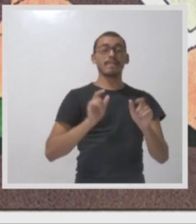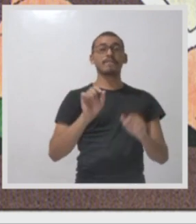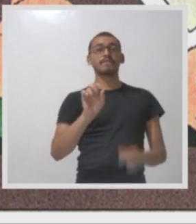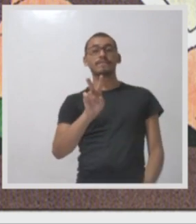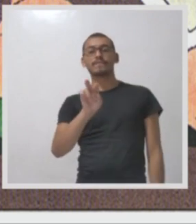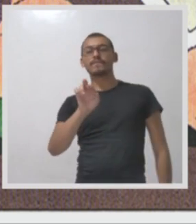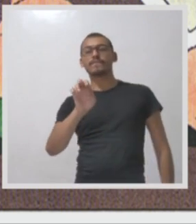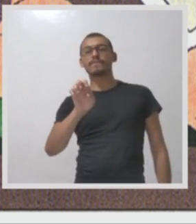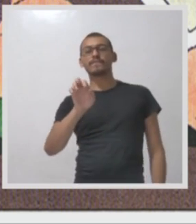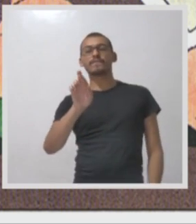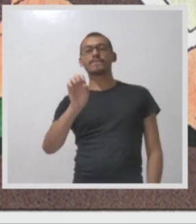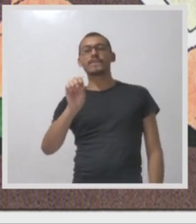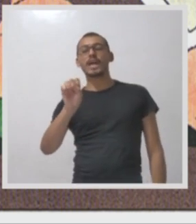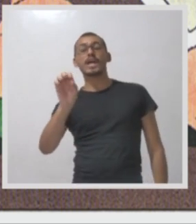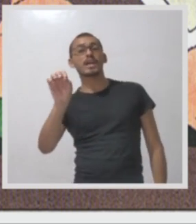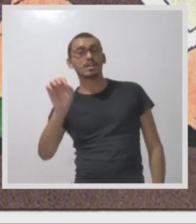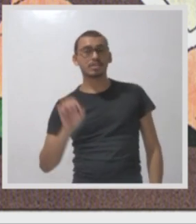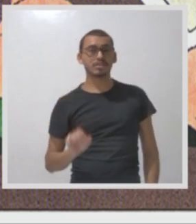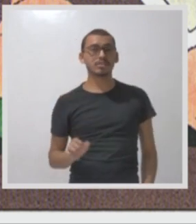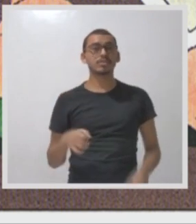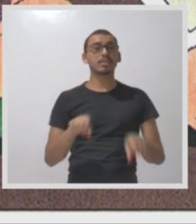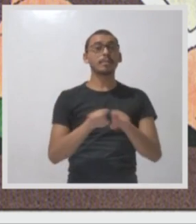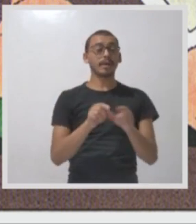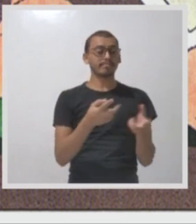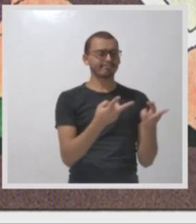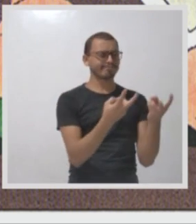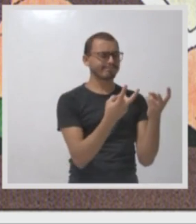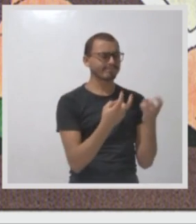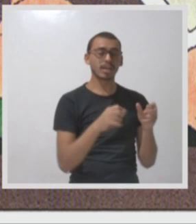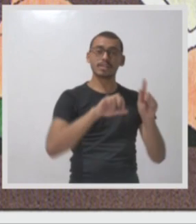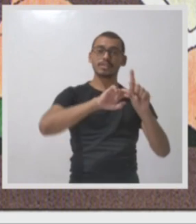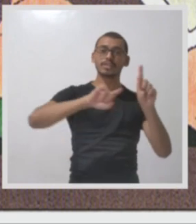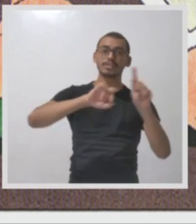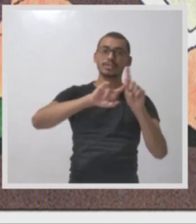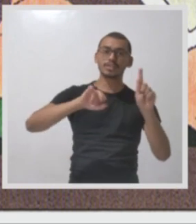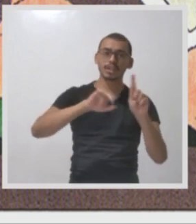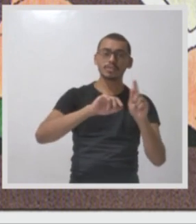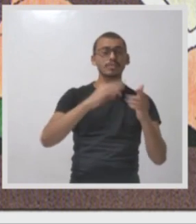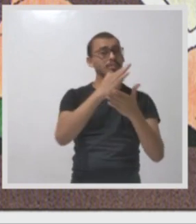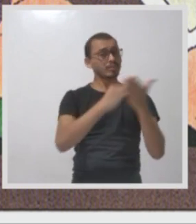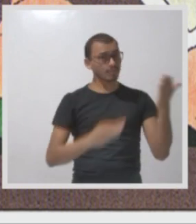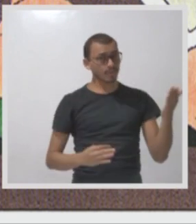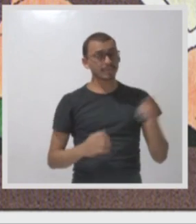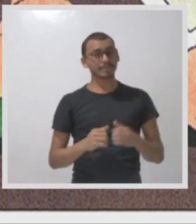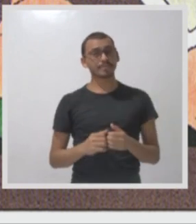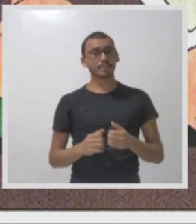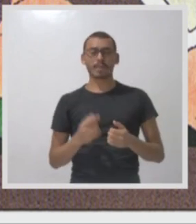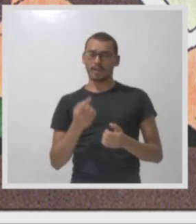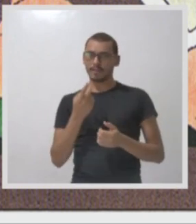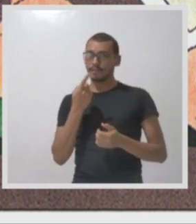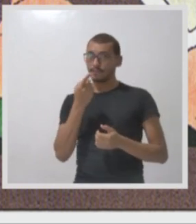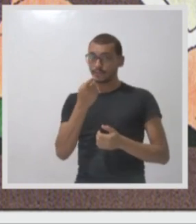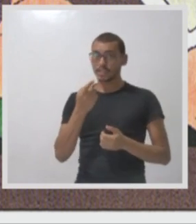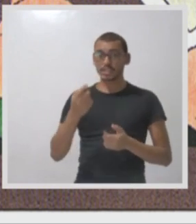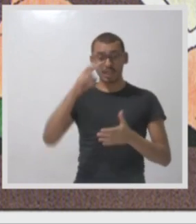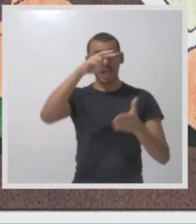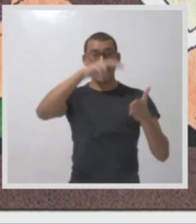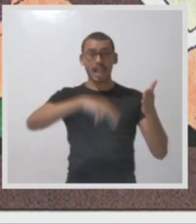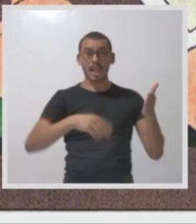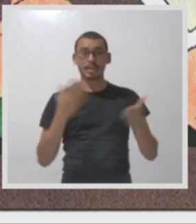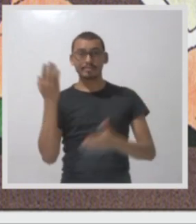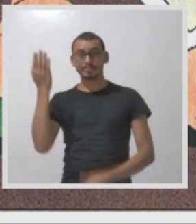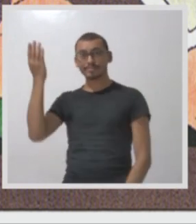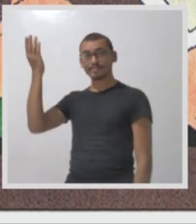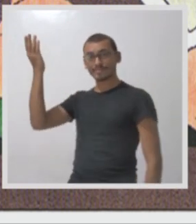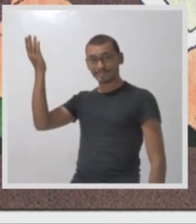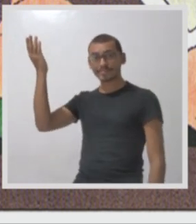você vai identificando os gêneros textuais. Eu posso dizer para você fazer a leitura desse texto aí. É um poema, você já